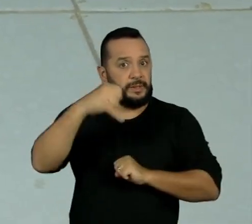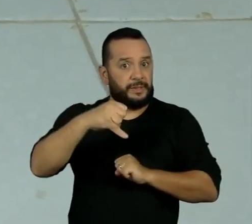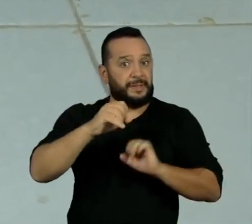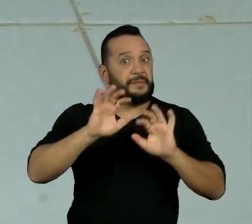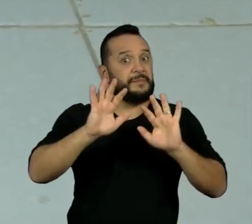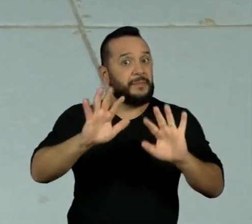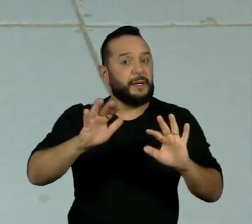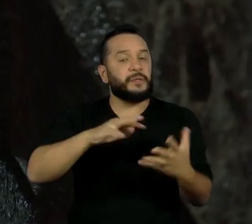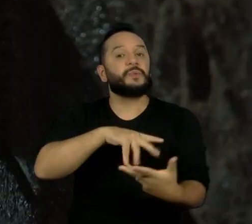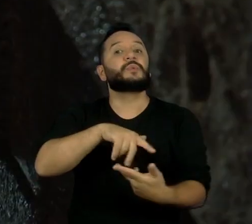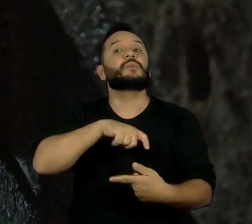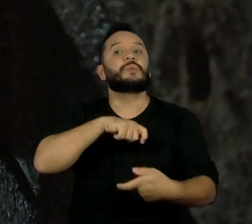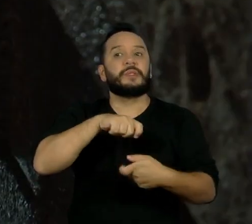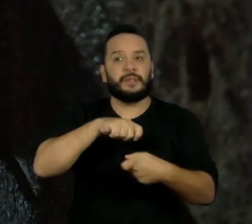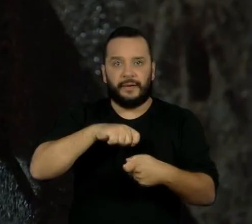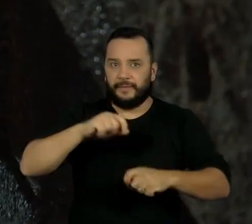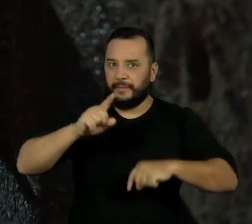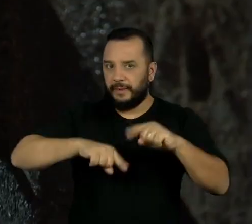da floresta.